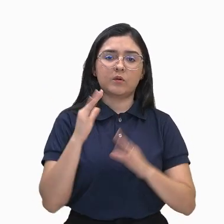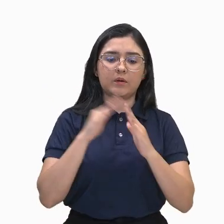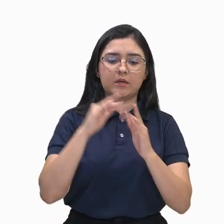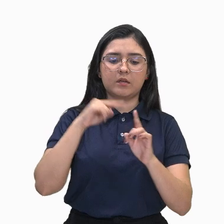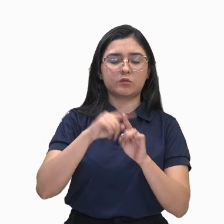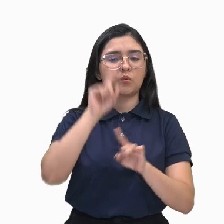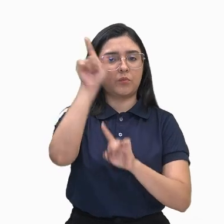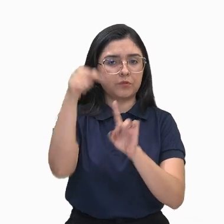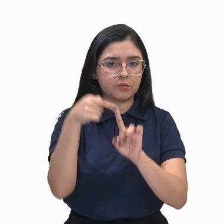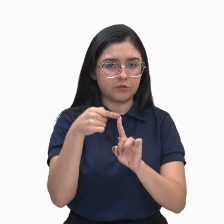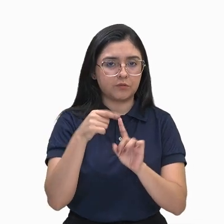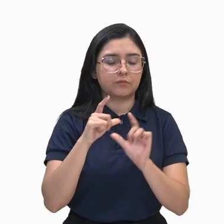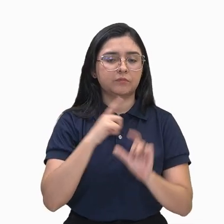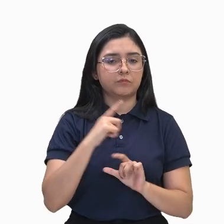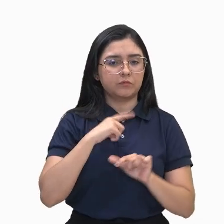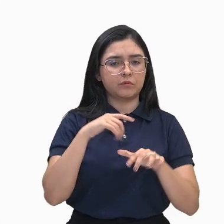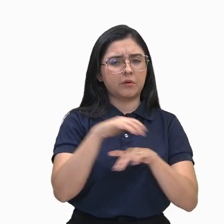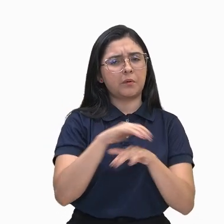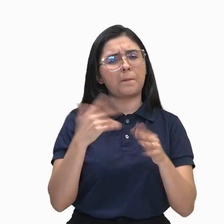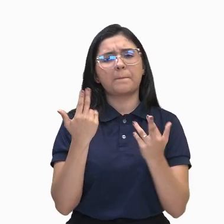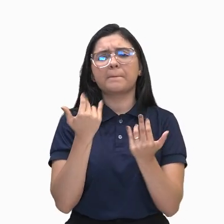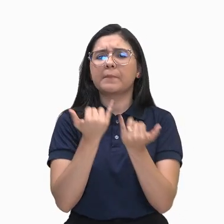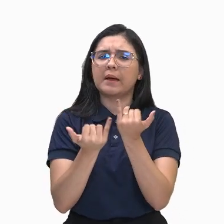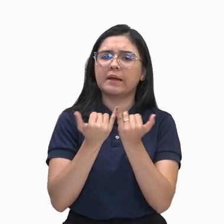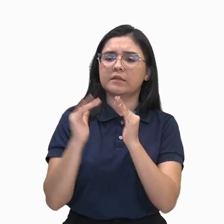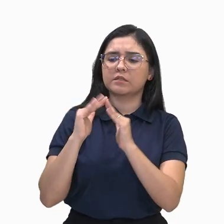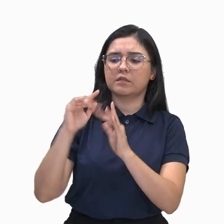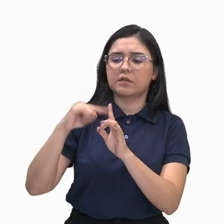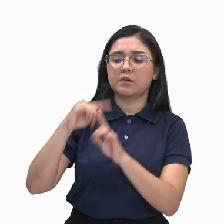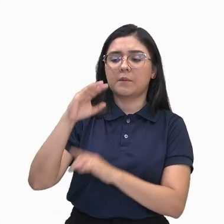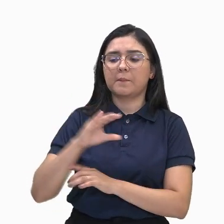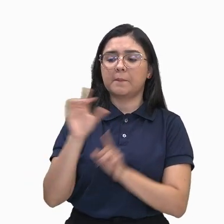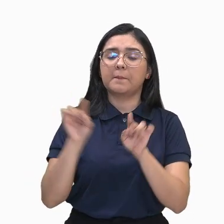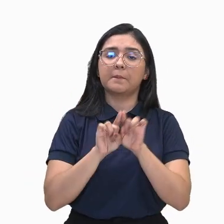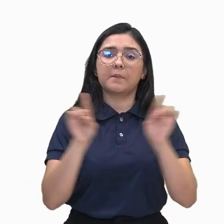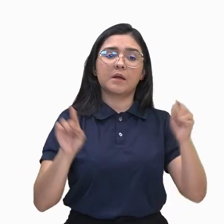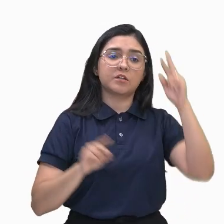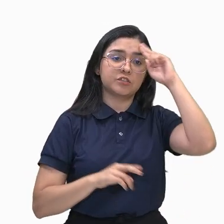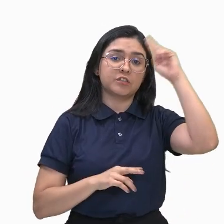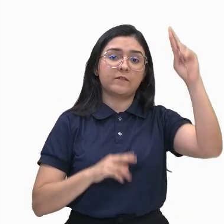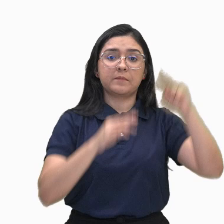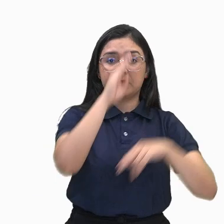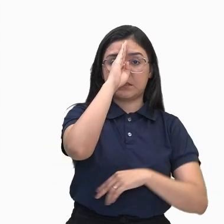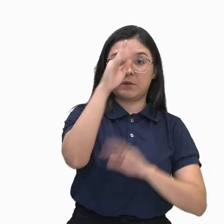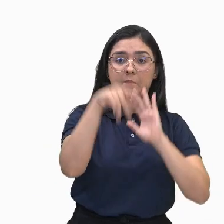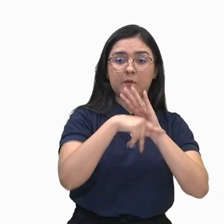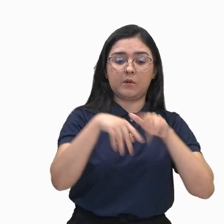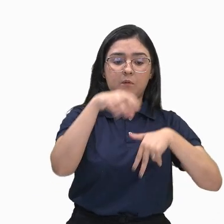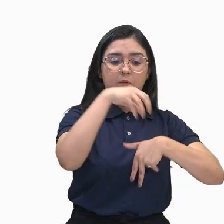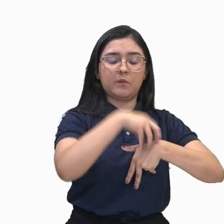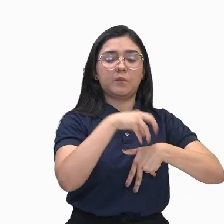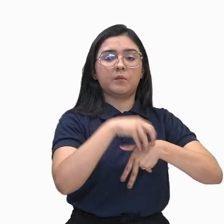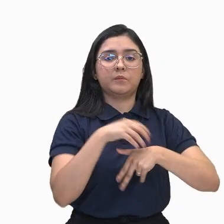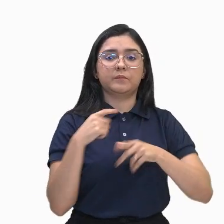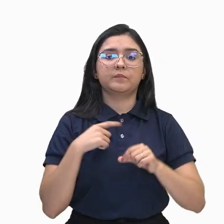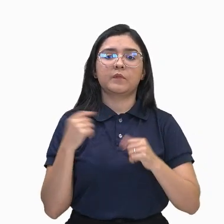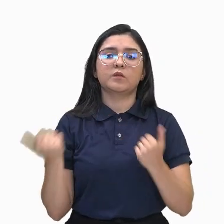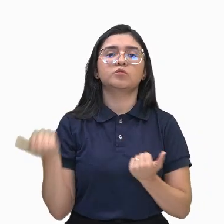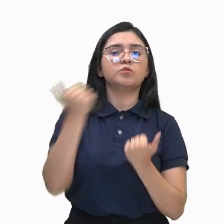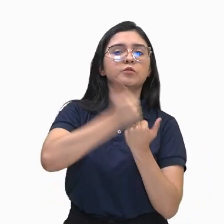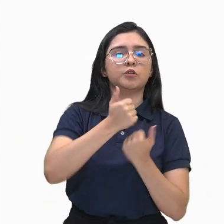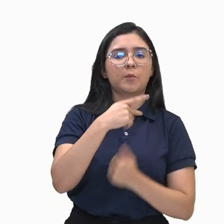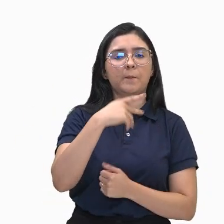propósito, com ritos similares ao do catolicismo, mas que teria como chefe supremo o monarca inglês no lugar do